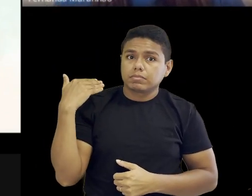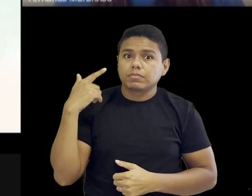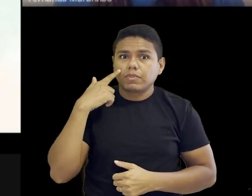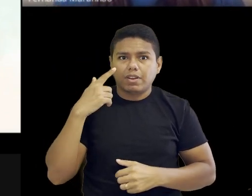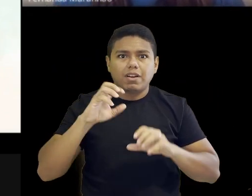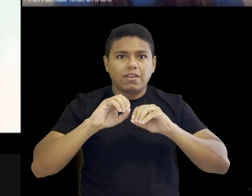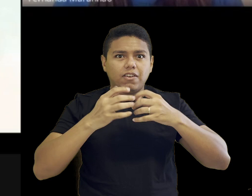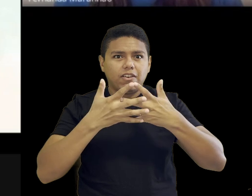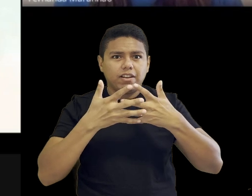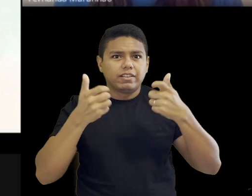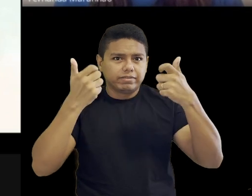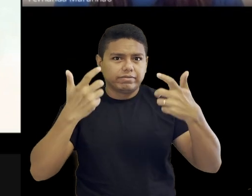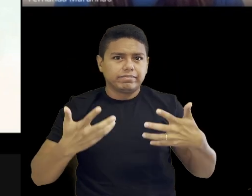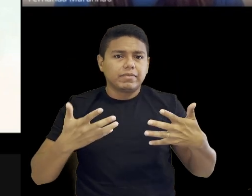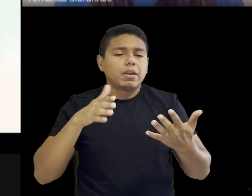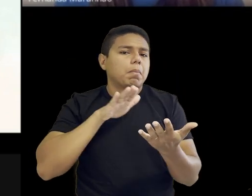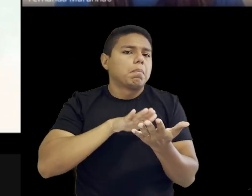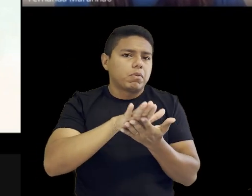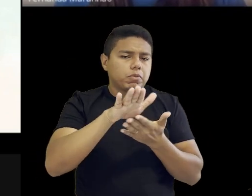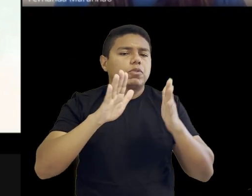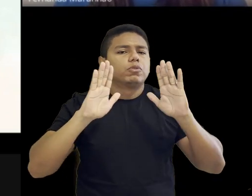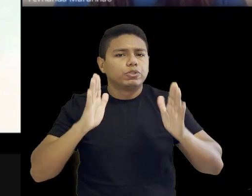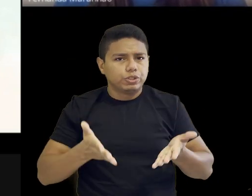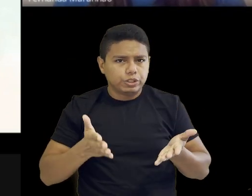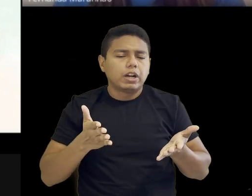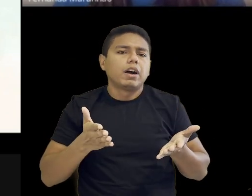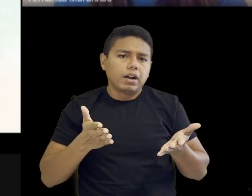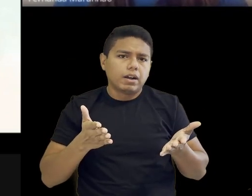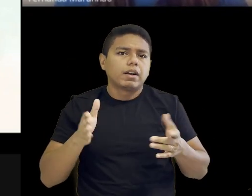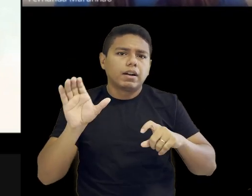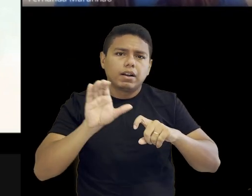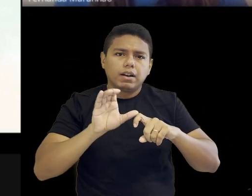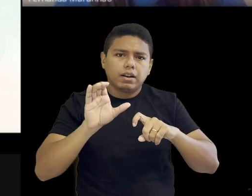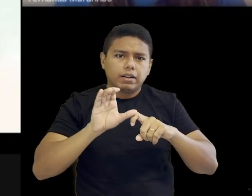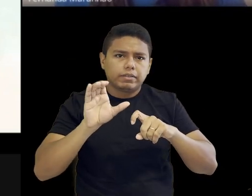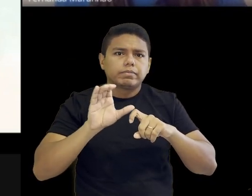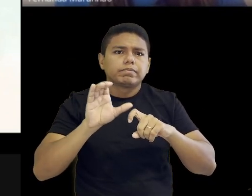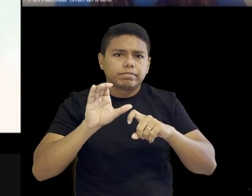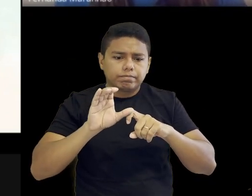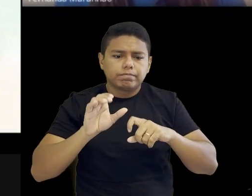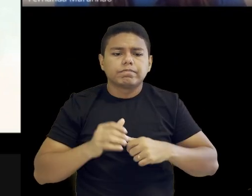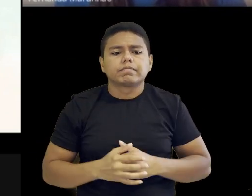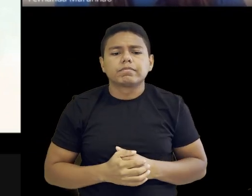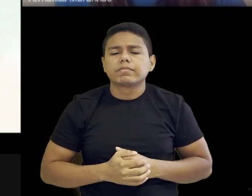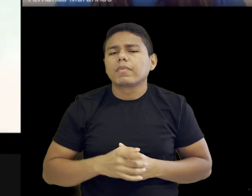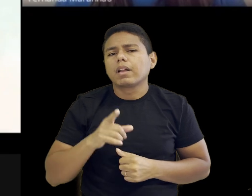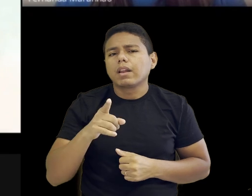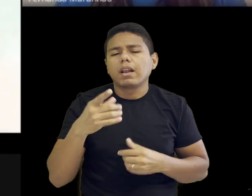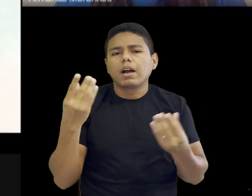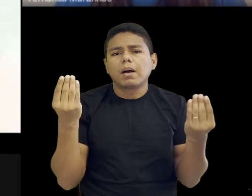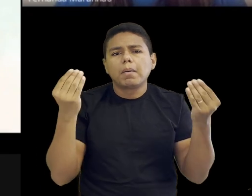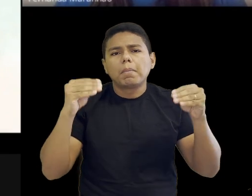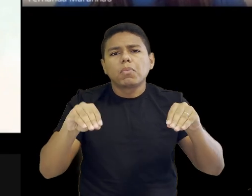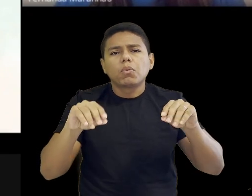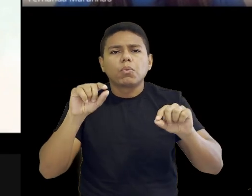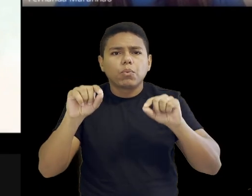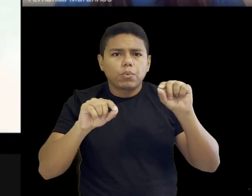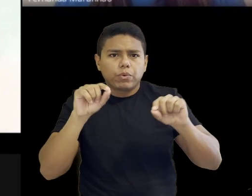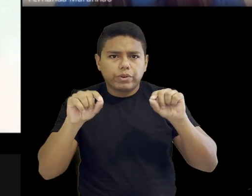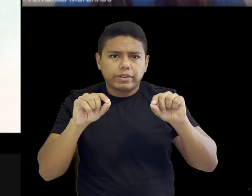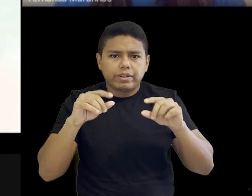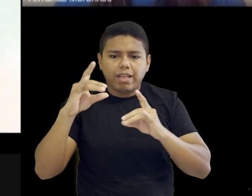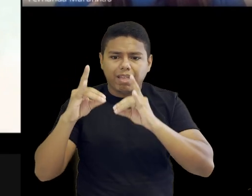inclusive, como podemos ver aqui nesse slide, foi publicado um ensaio clínico randomizado duplo cego, em que